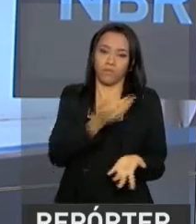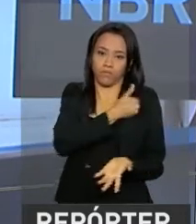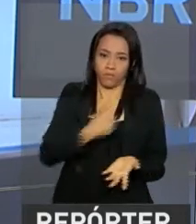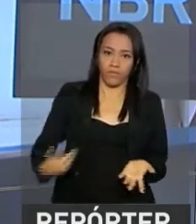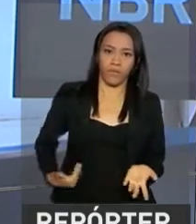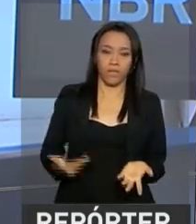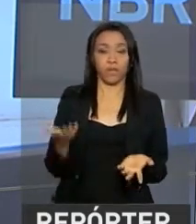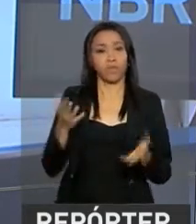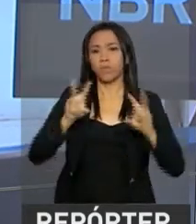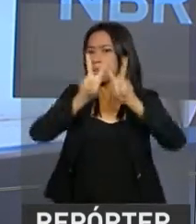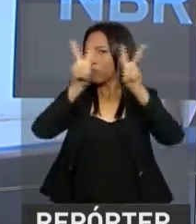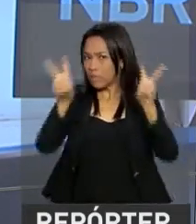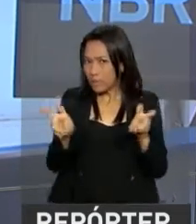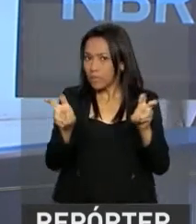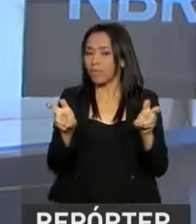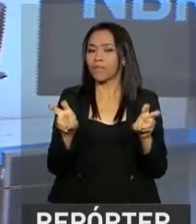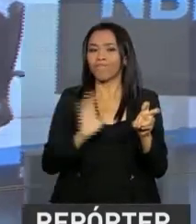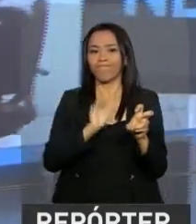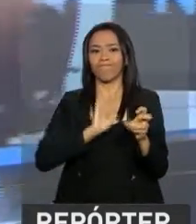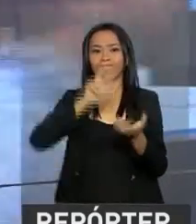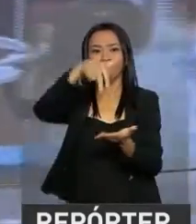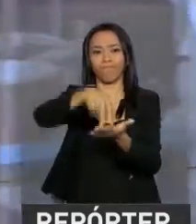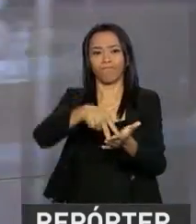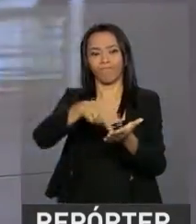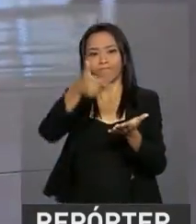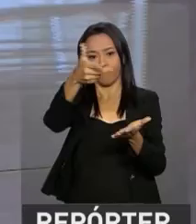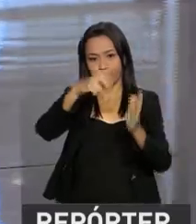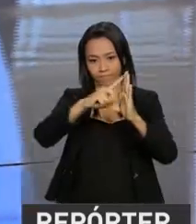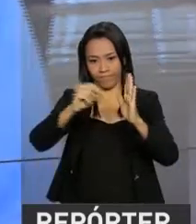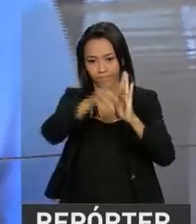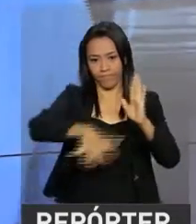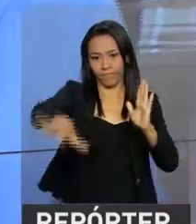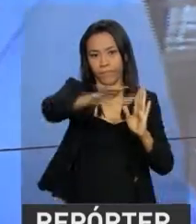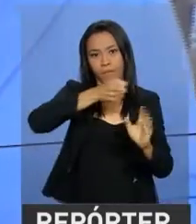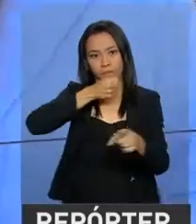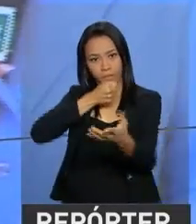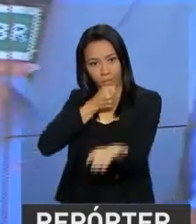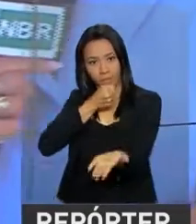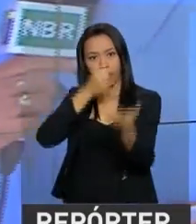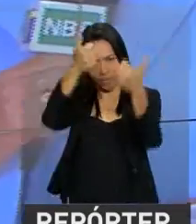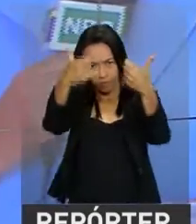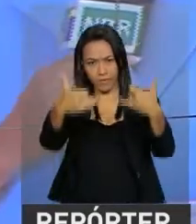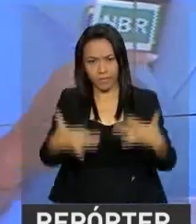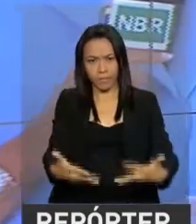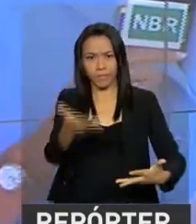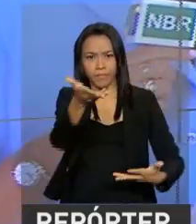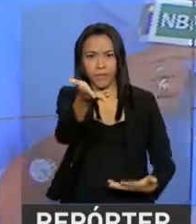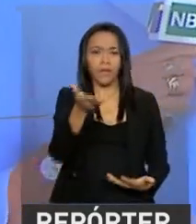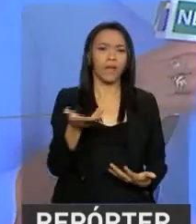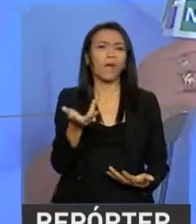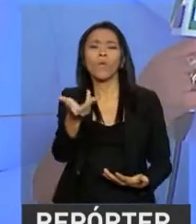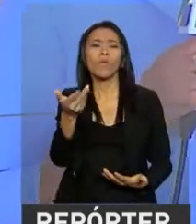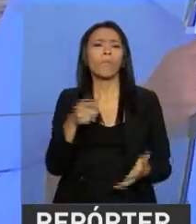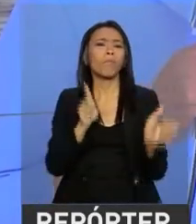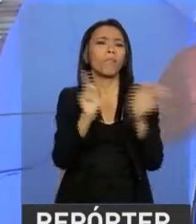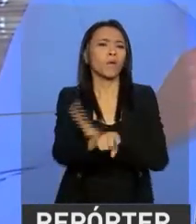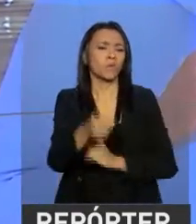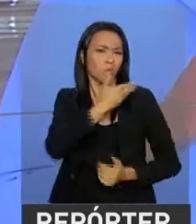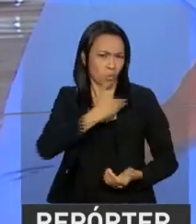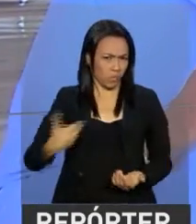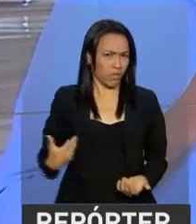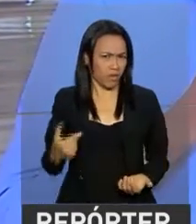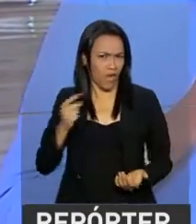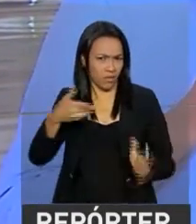eu converso agora com a repórter maria aquino piquet está ao vivo lá no palácio do planalto para o governo considerou essa medida